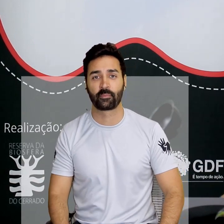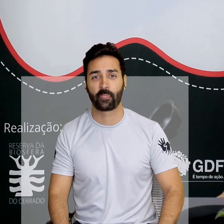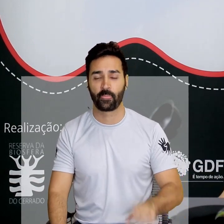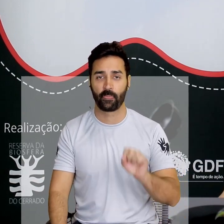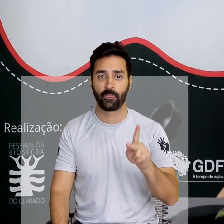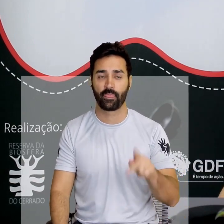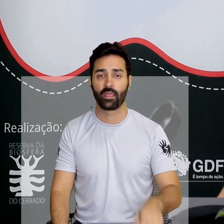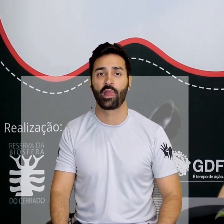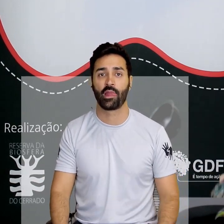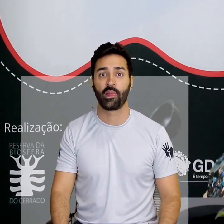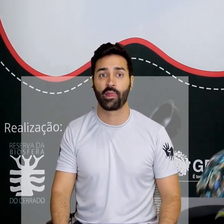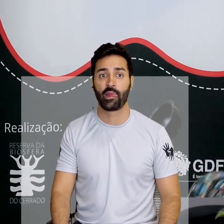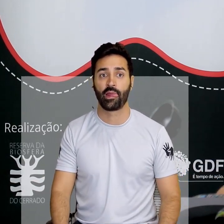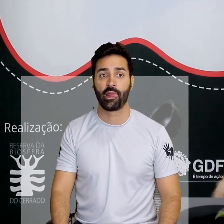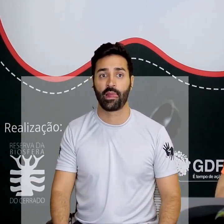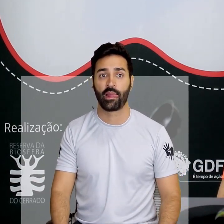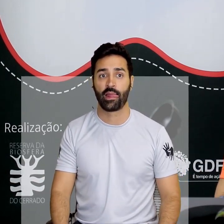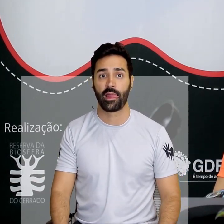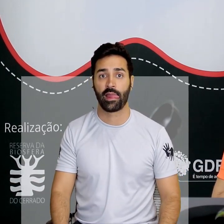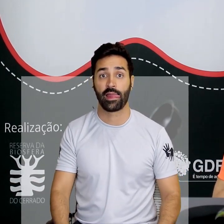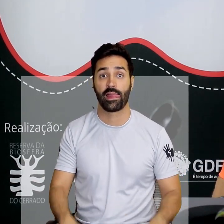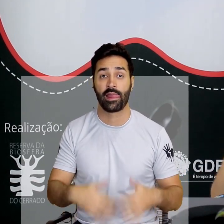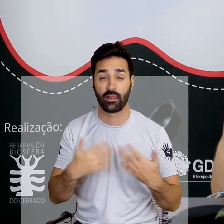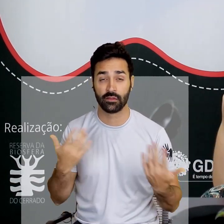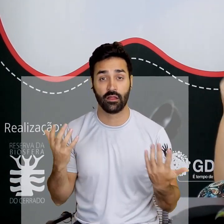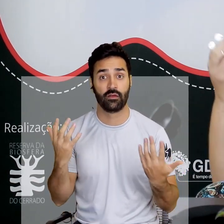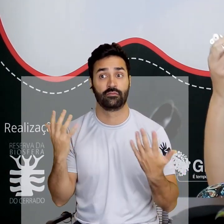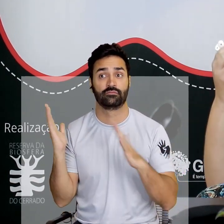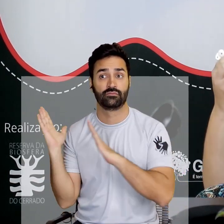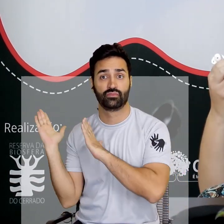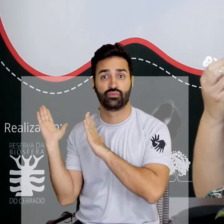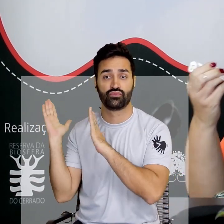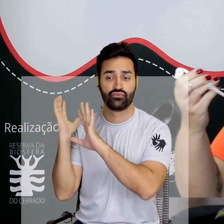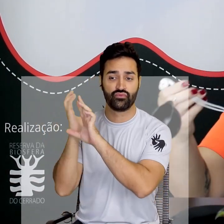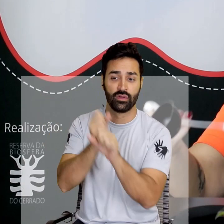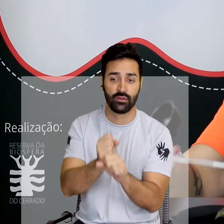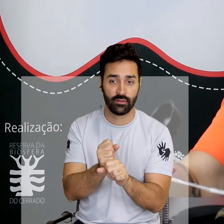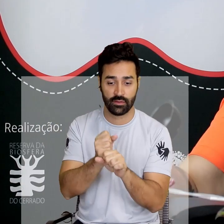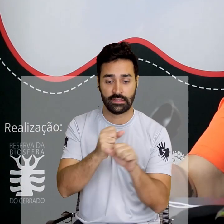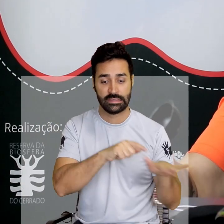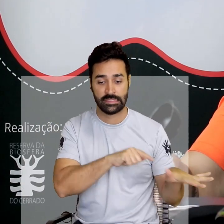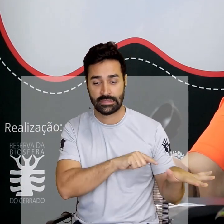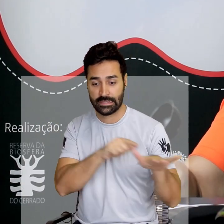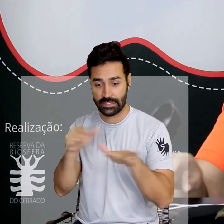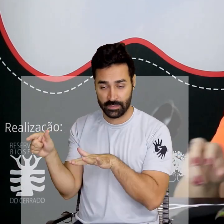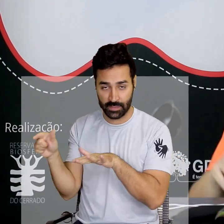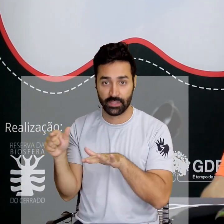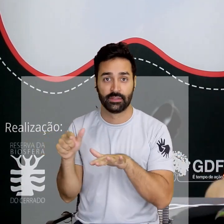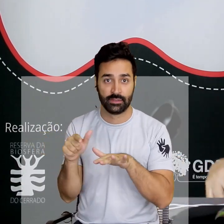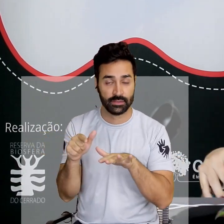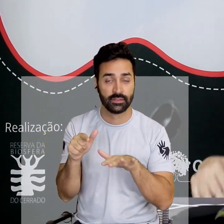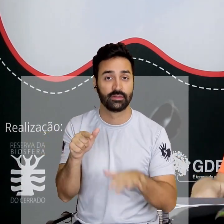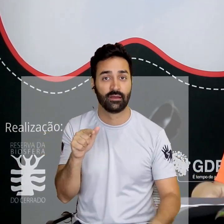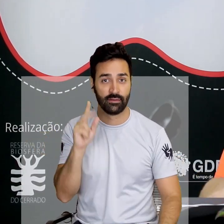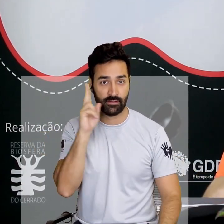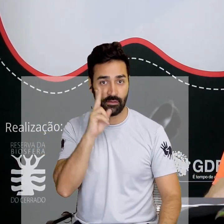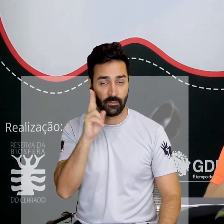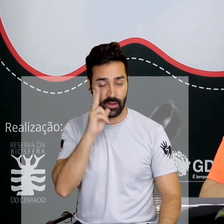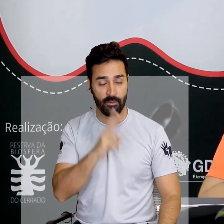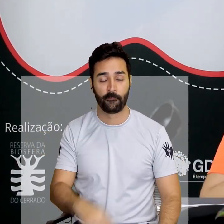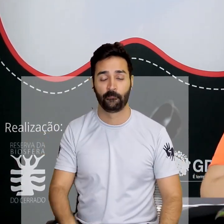Ok? Então, pessoal, vamos lá. Fazendo um resumão aí do que a gente trabalhou essa semana toda. Tá? A gente